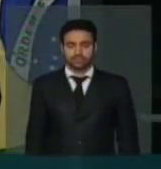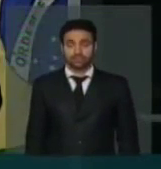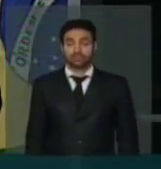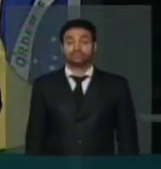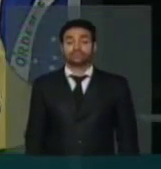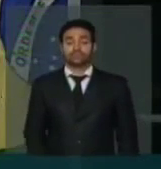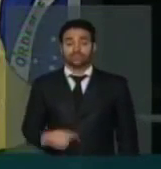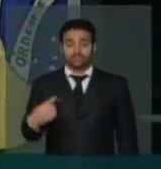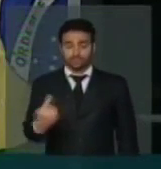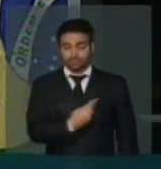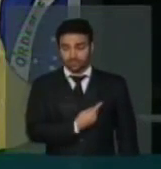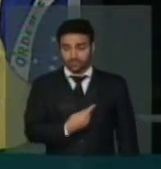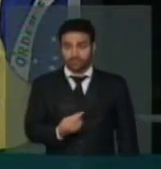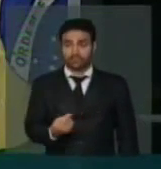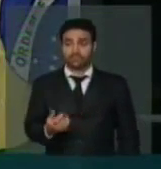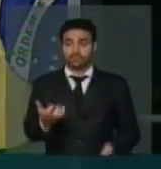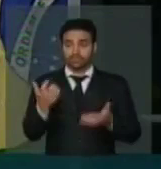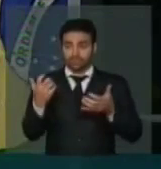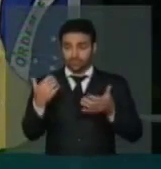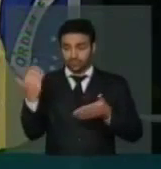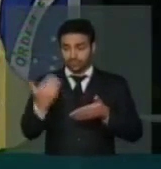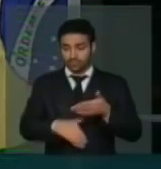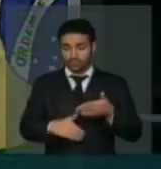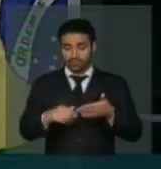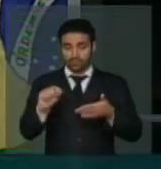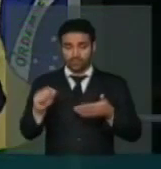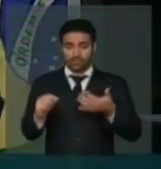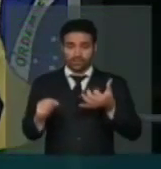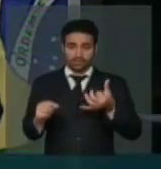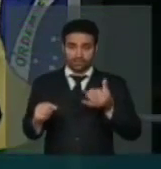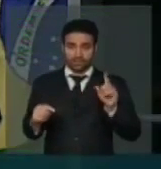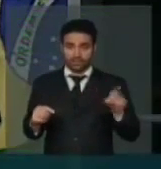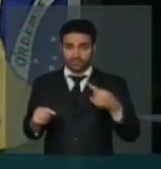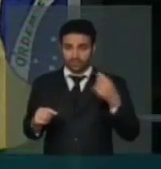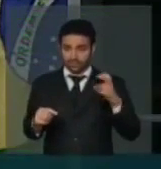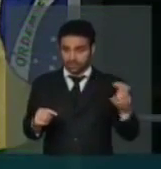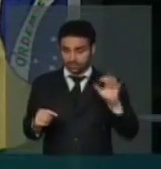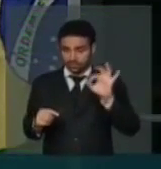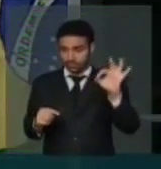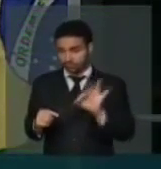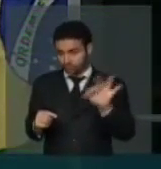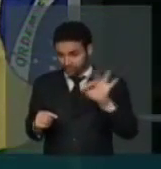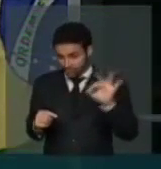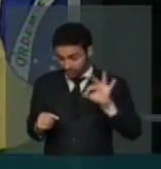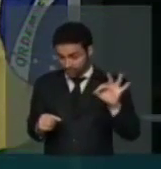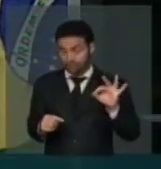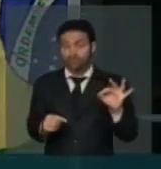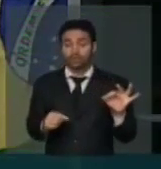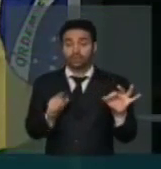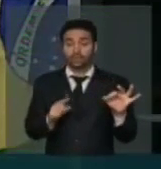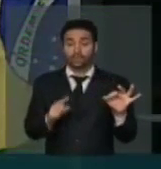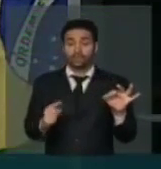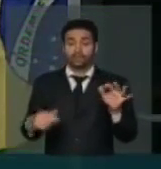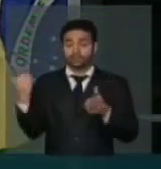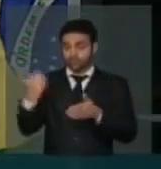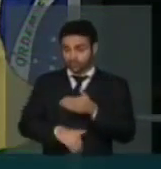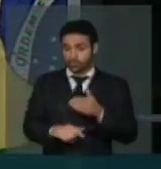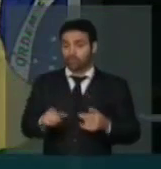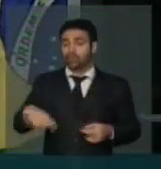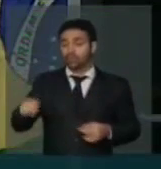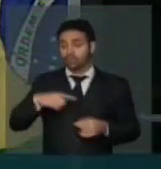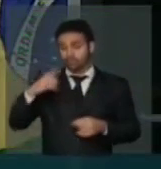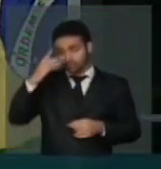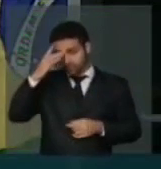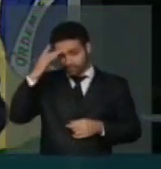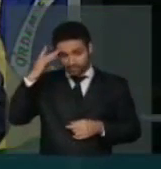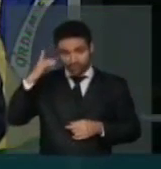Nós queremos que o desconto de 6,5% seja dado para o